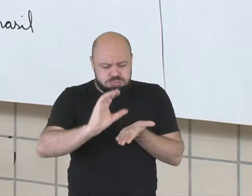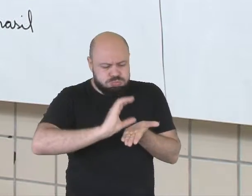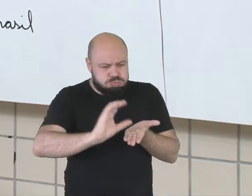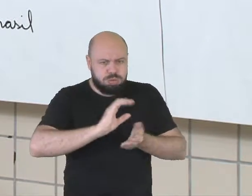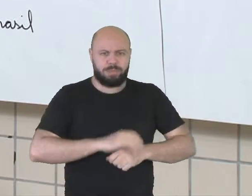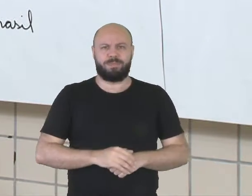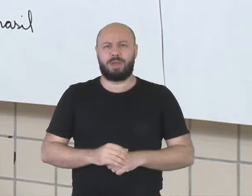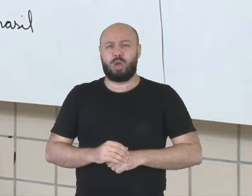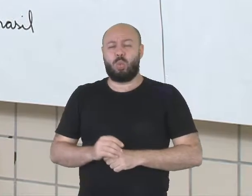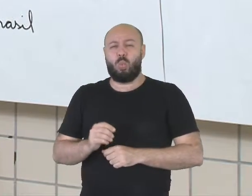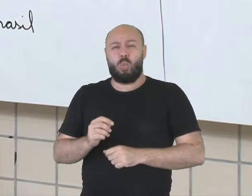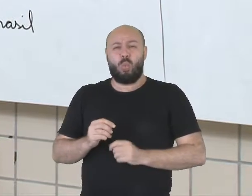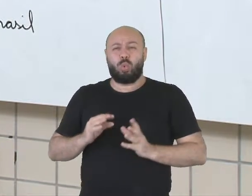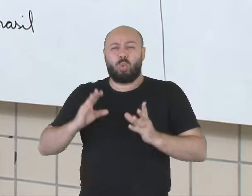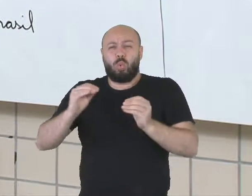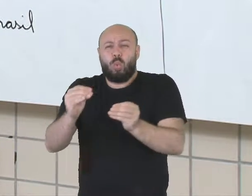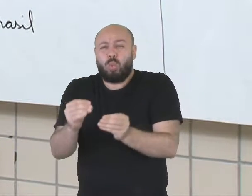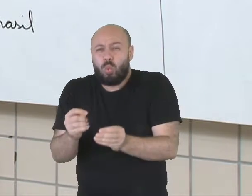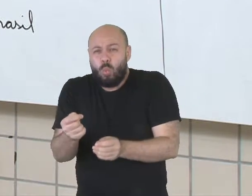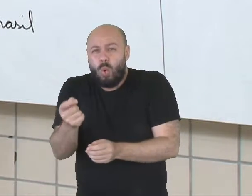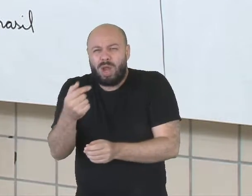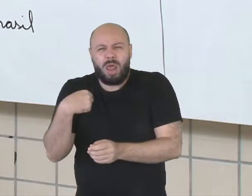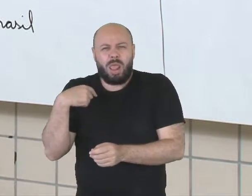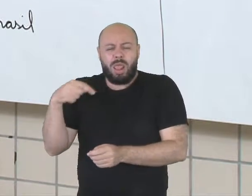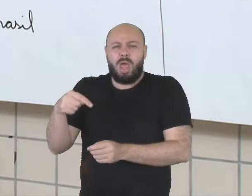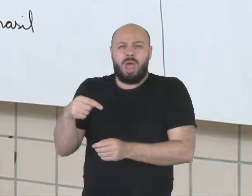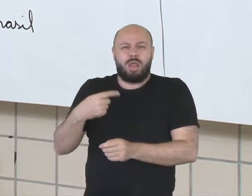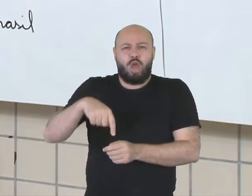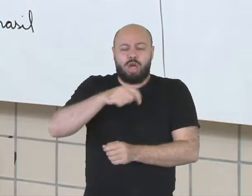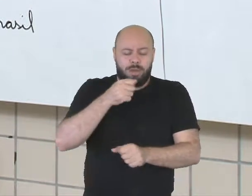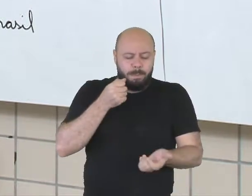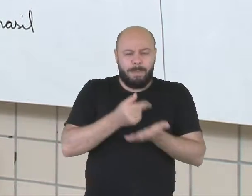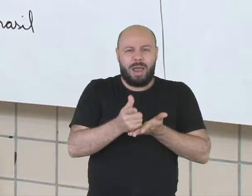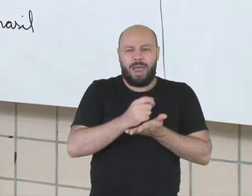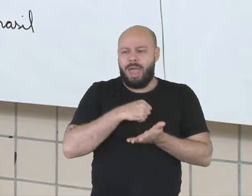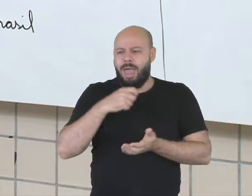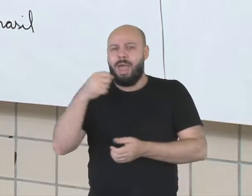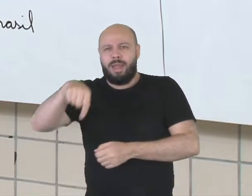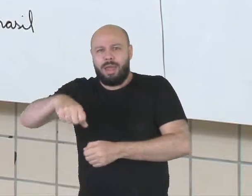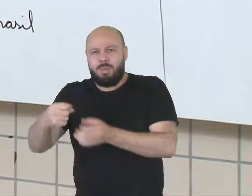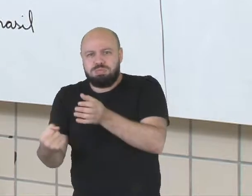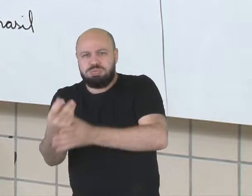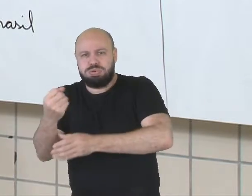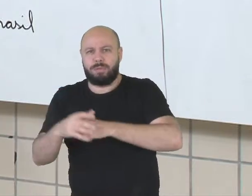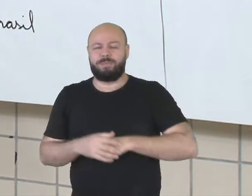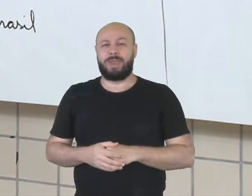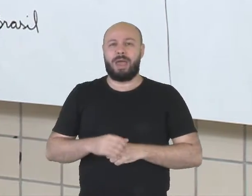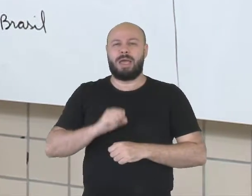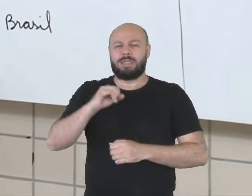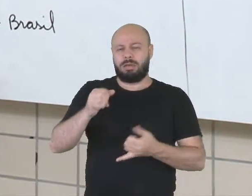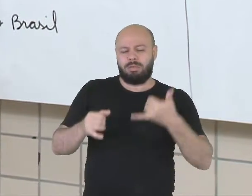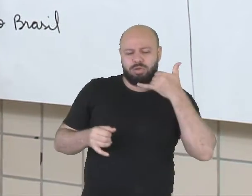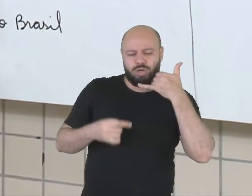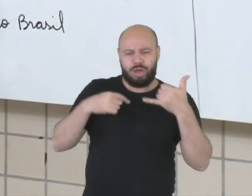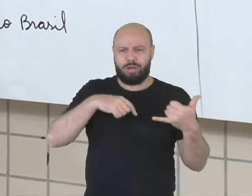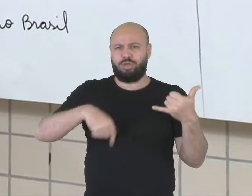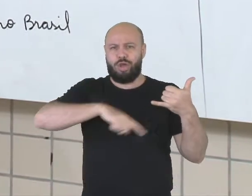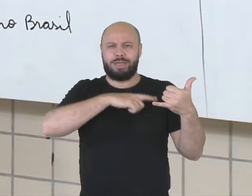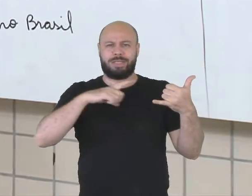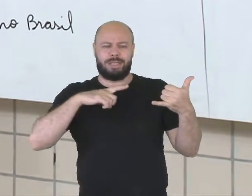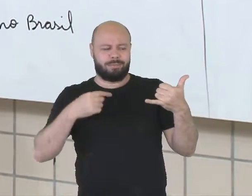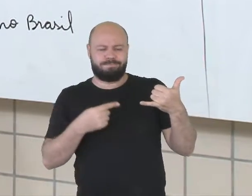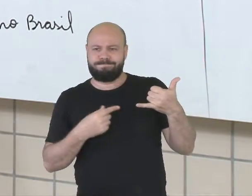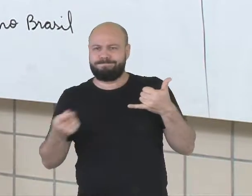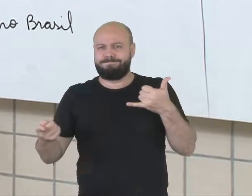Quase tudo que a gente compra hoje é produzido na China. Se eu vou lá olhar um celular hoje, os celulares,